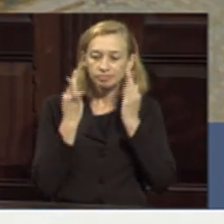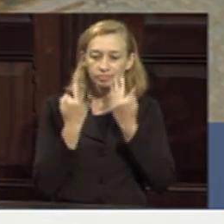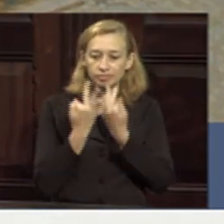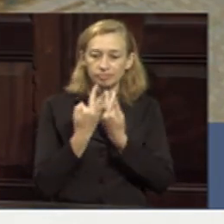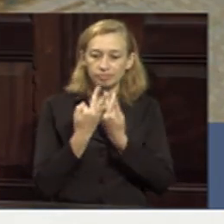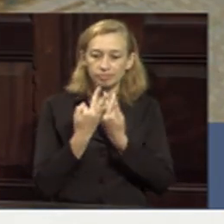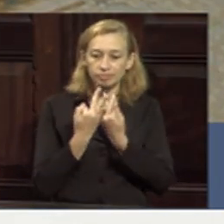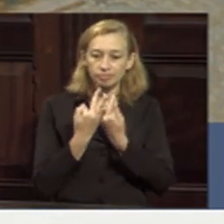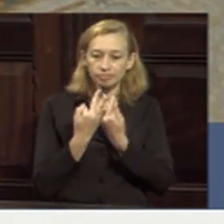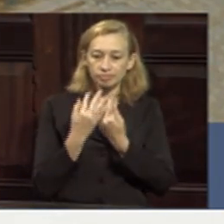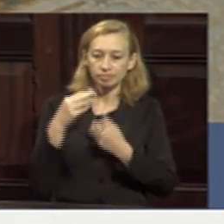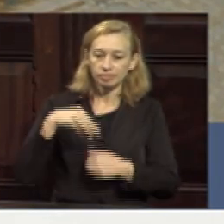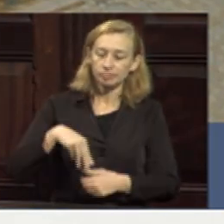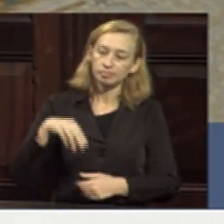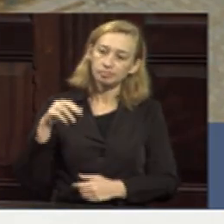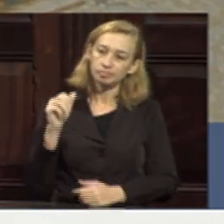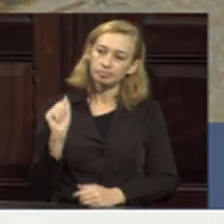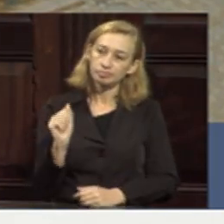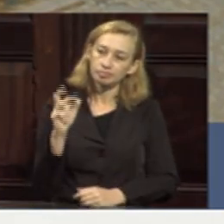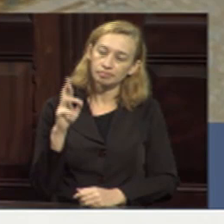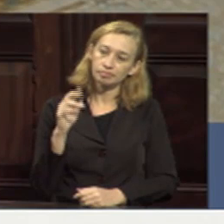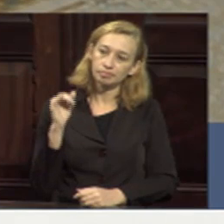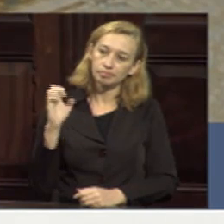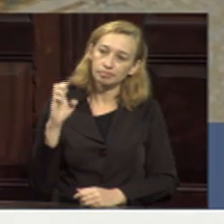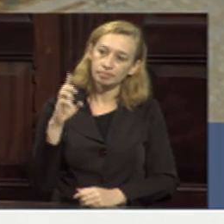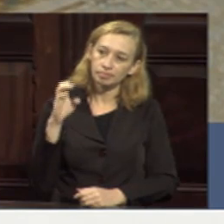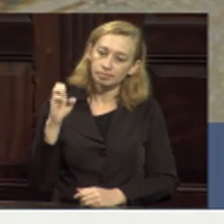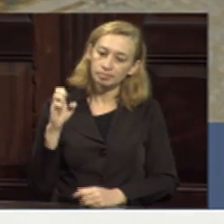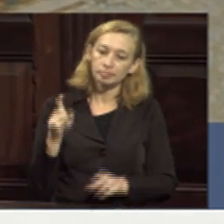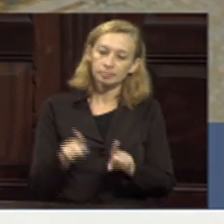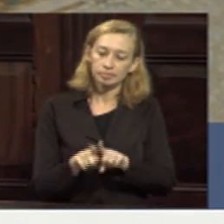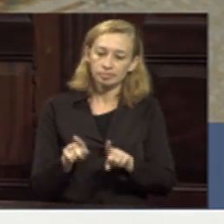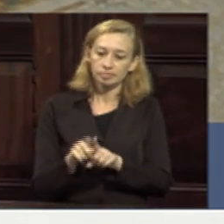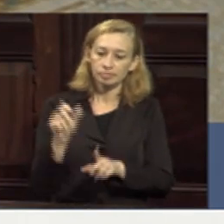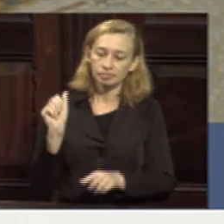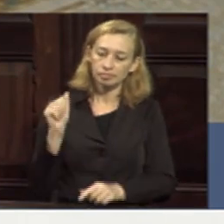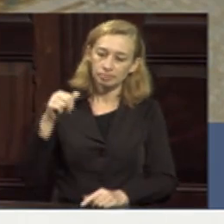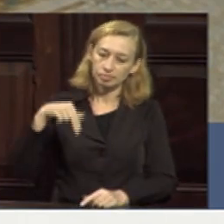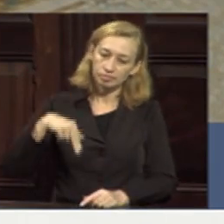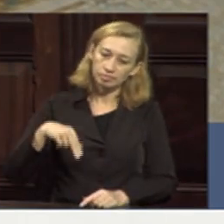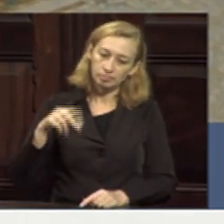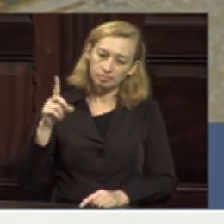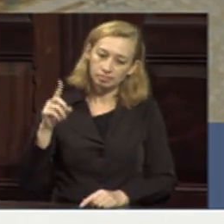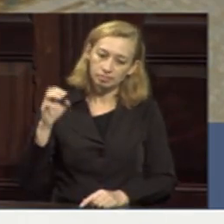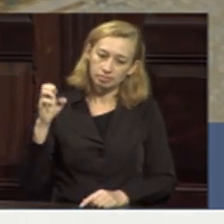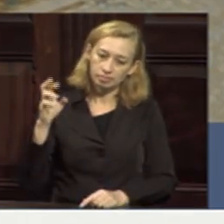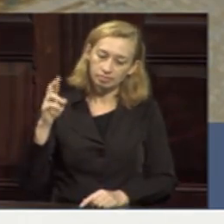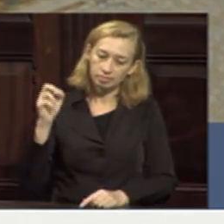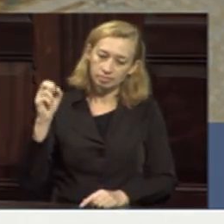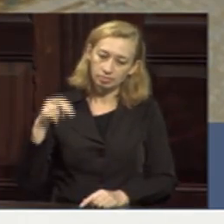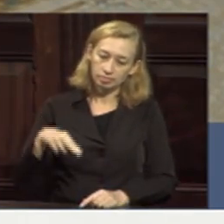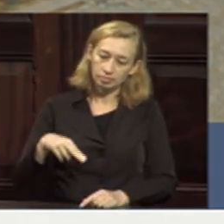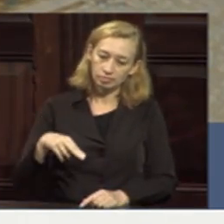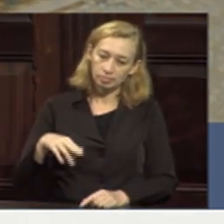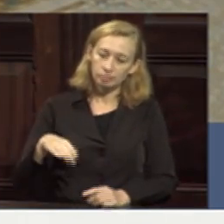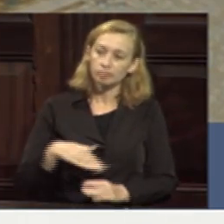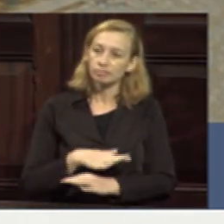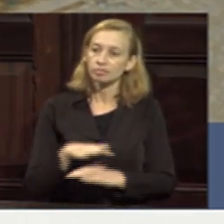Anderson enlutada e a toda a sociedade fluminense, ao